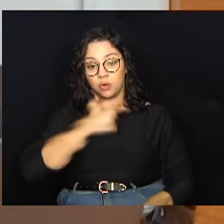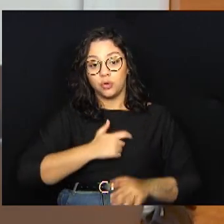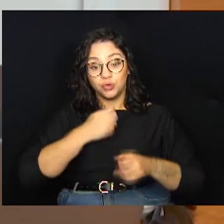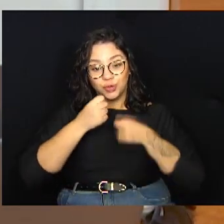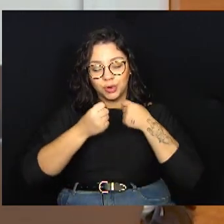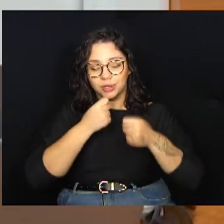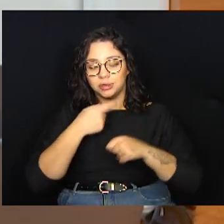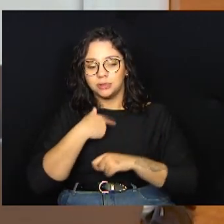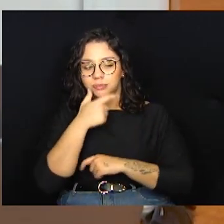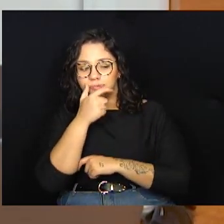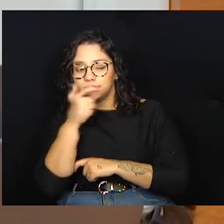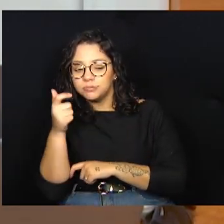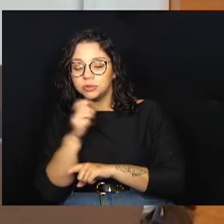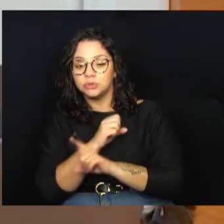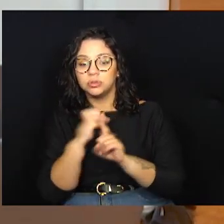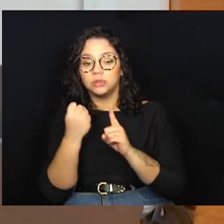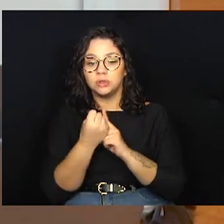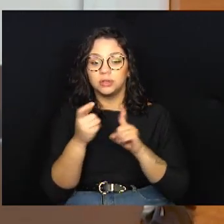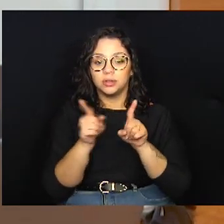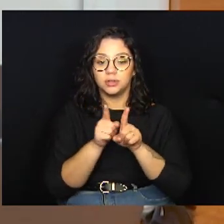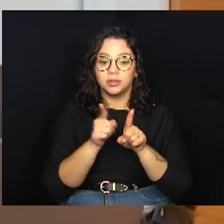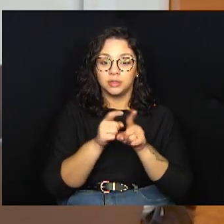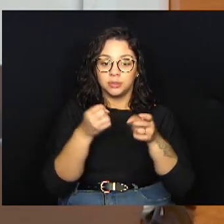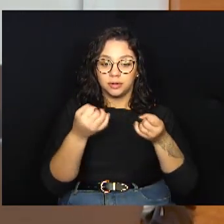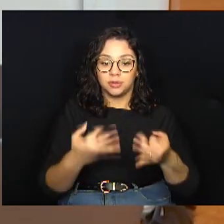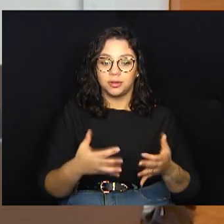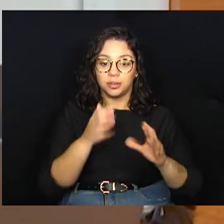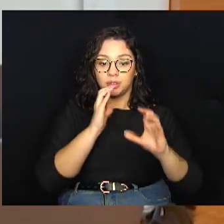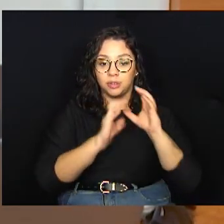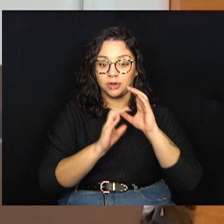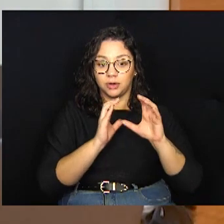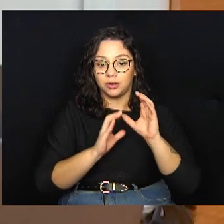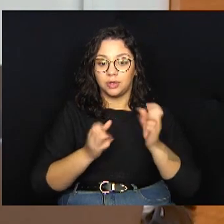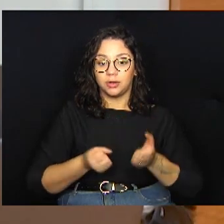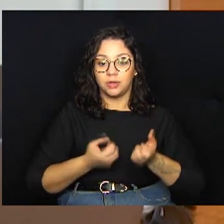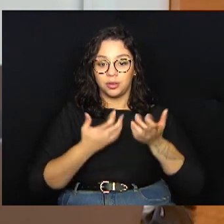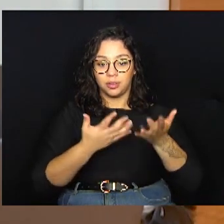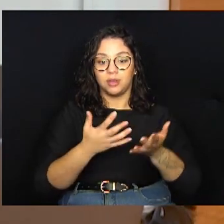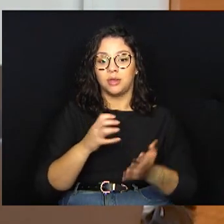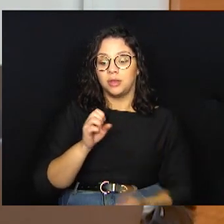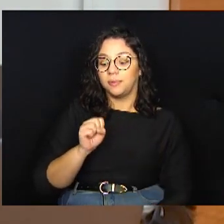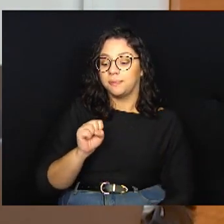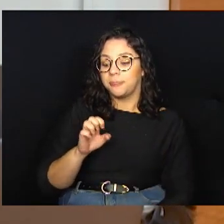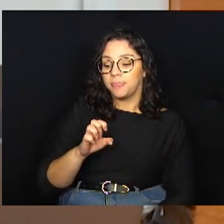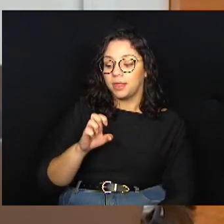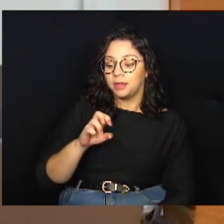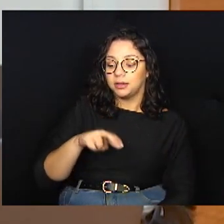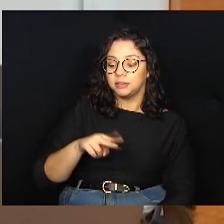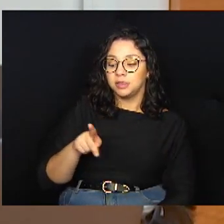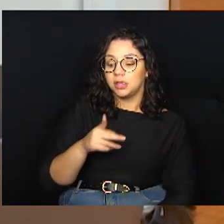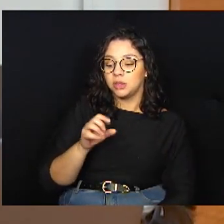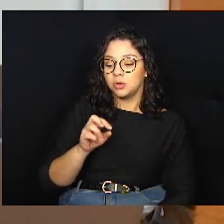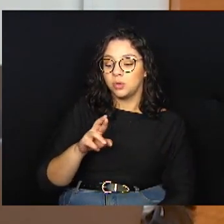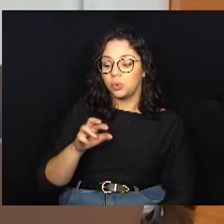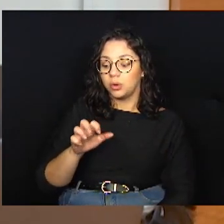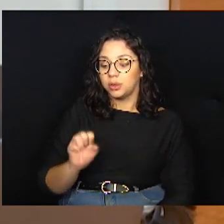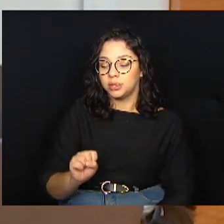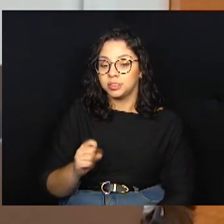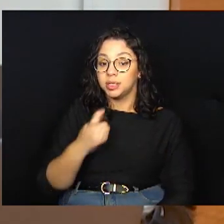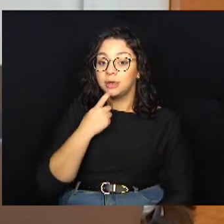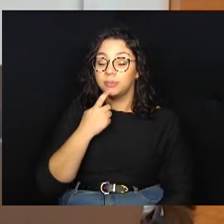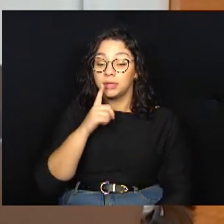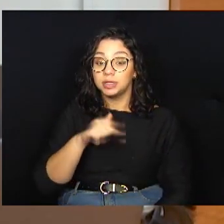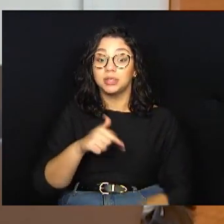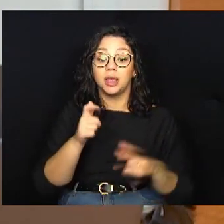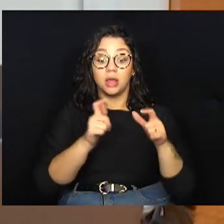observador social e também respondendo pela comunicação dos senhores Campinas, a gente percebe que são locais